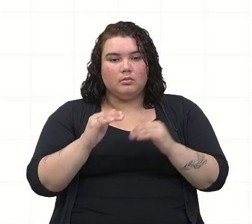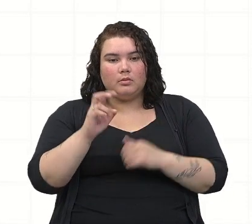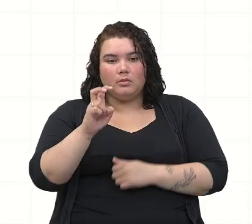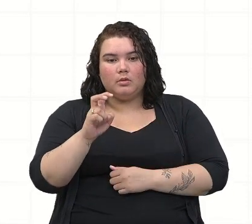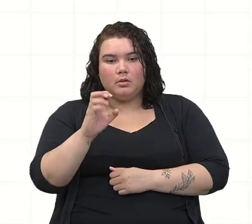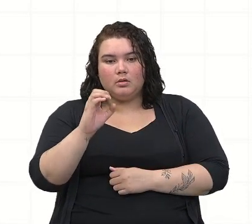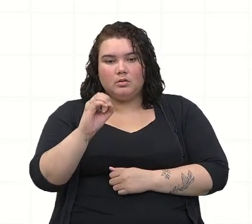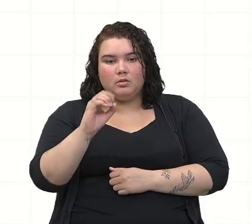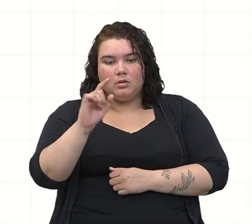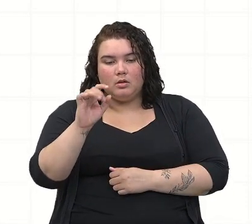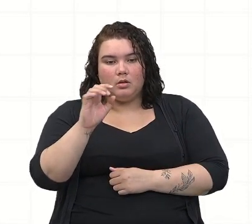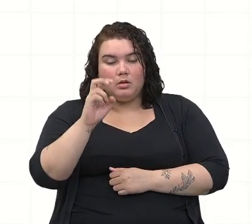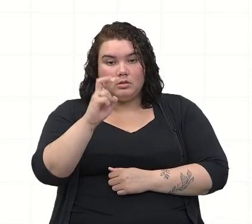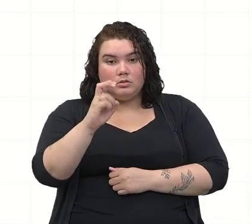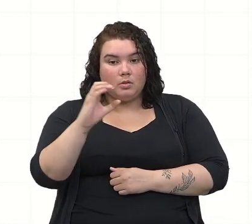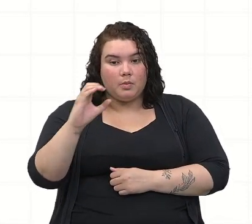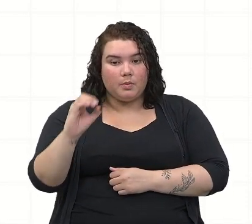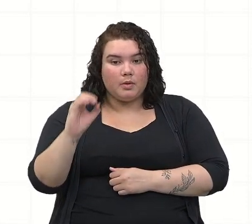50%,